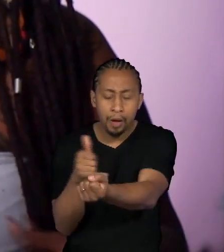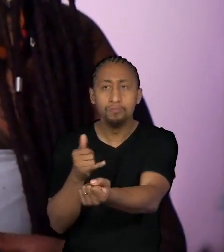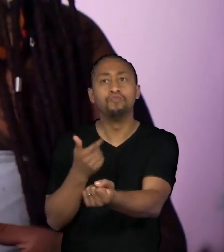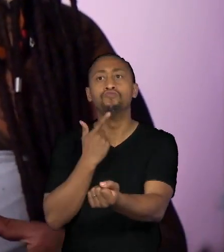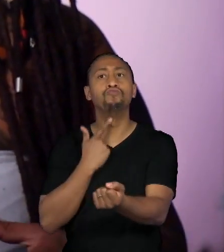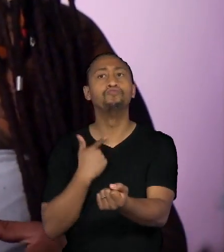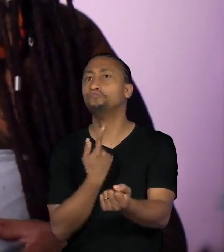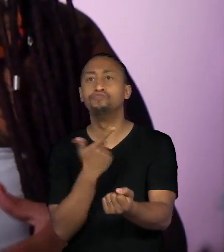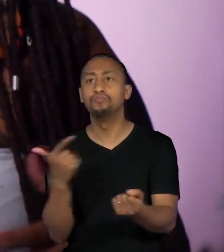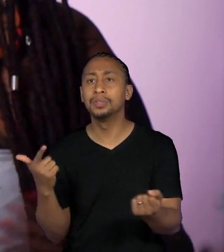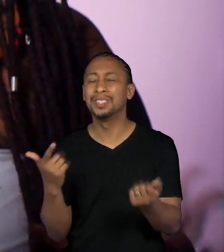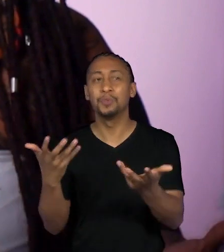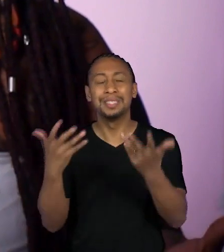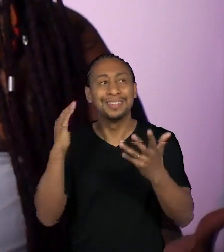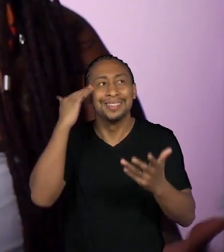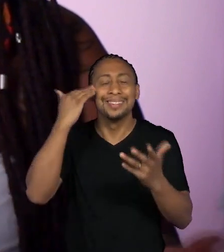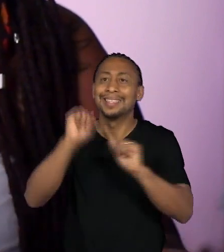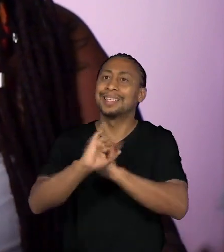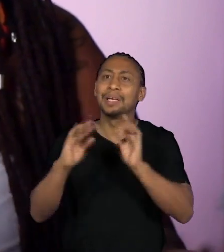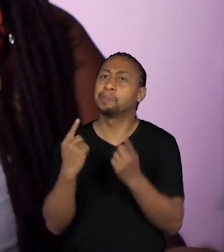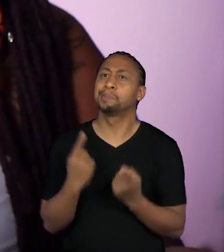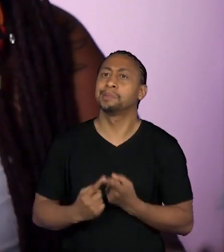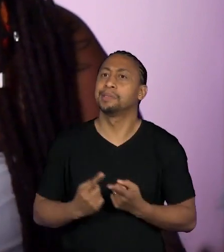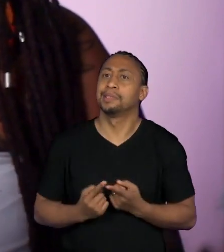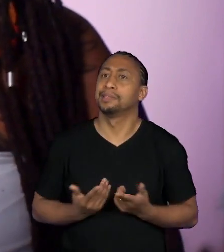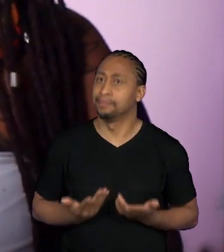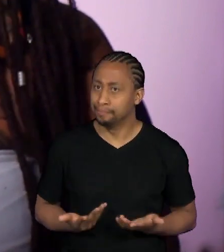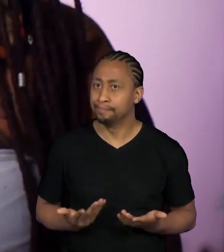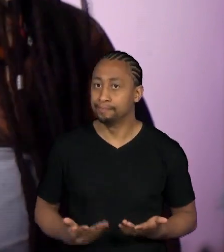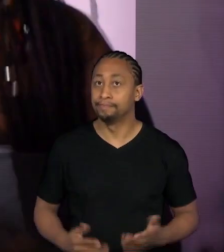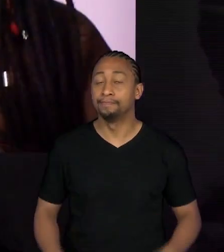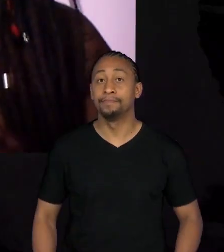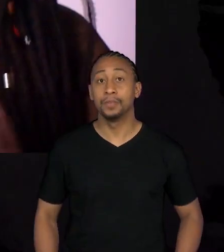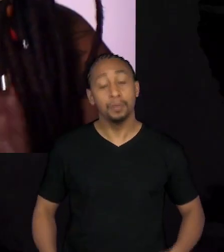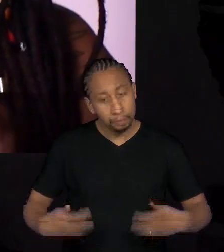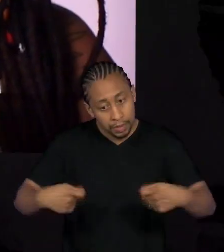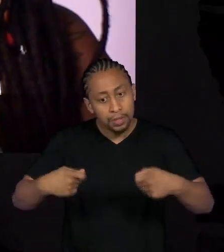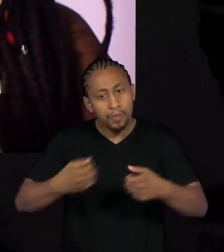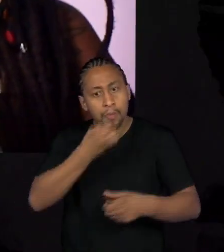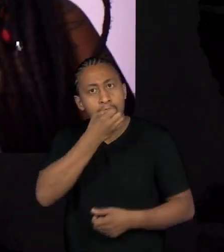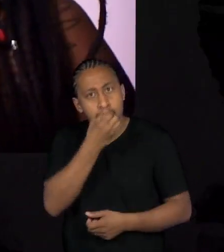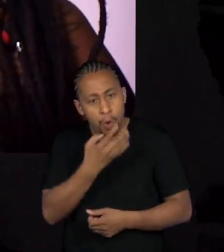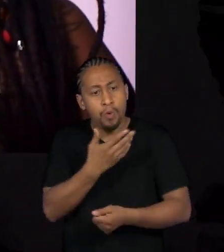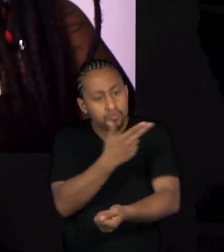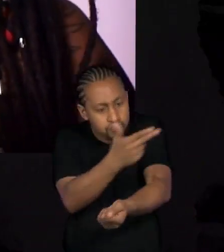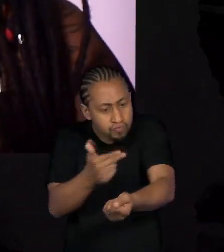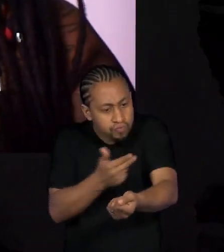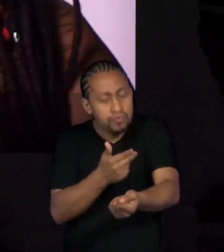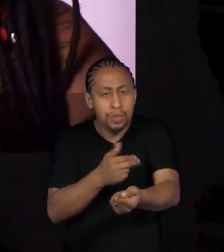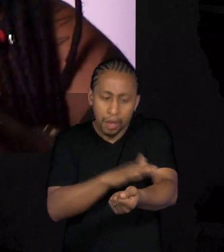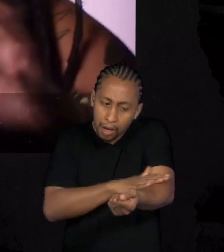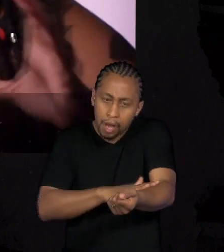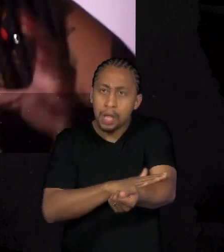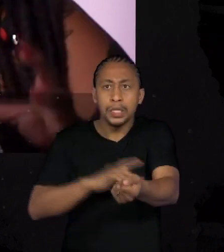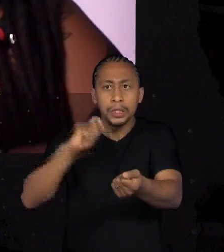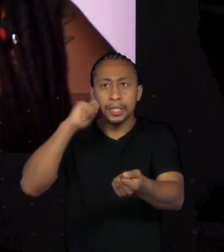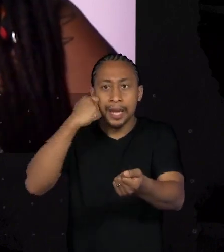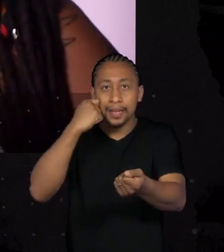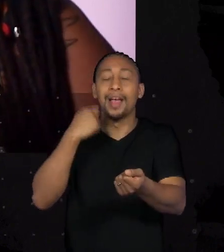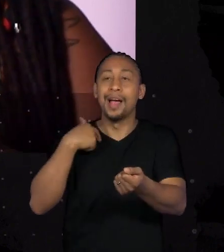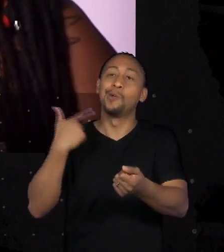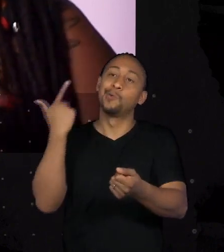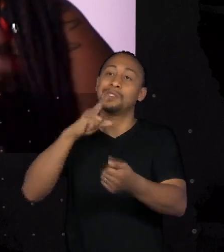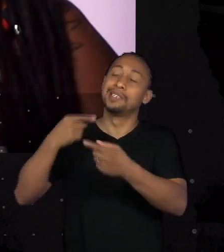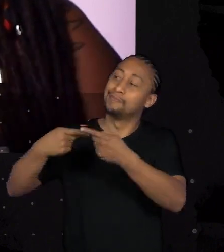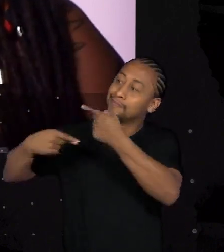vontade de entregar um bom trabalho na pele negra, né? E aí eu comecei a criar e trazer um pouco da ancestralidade,